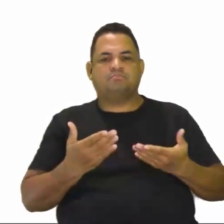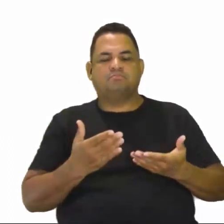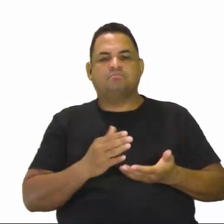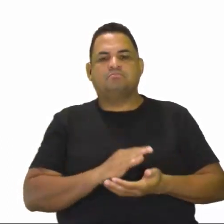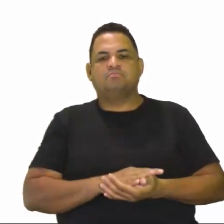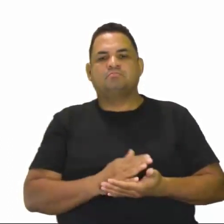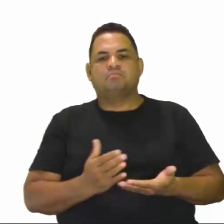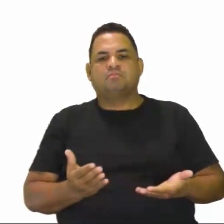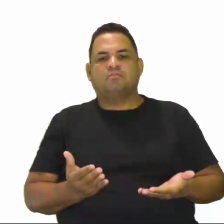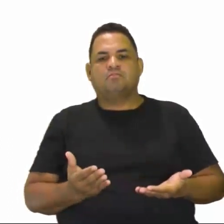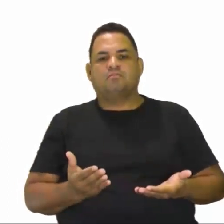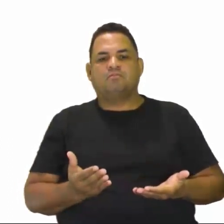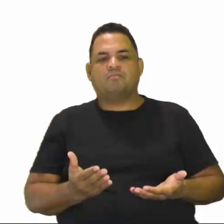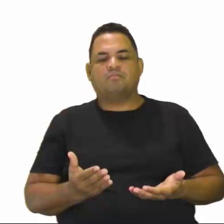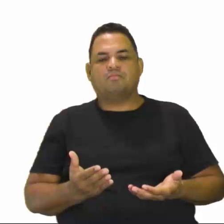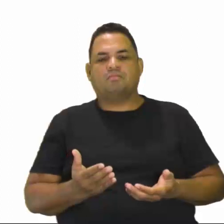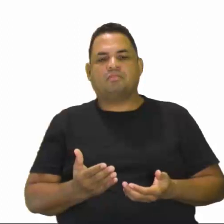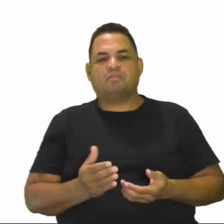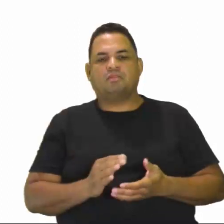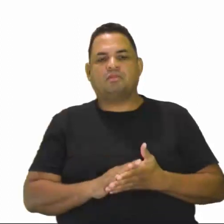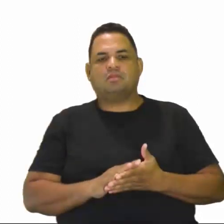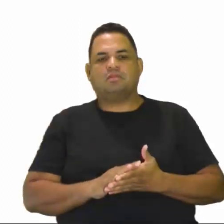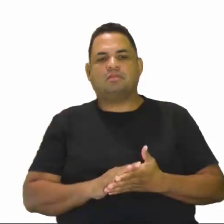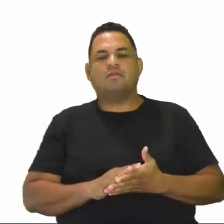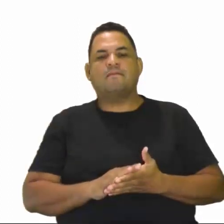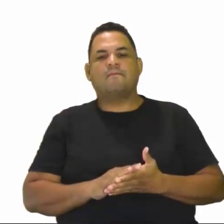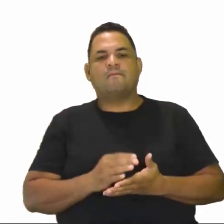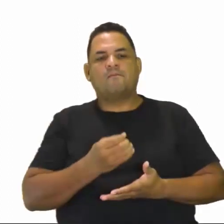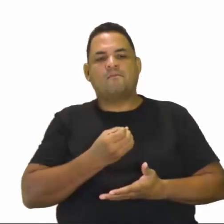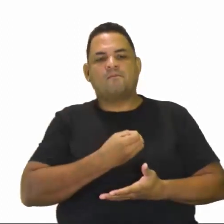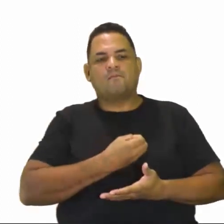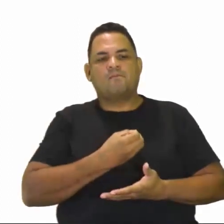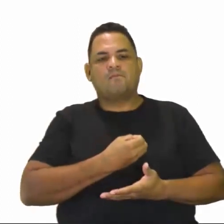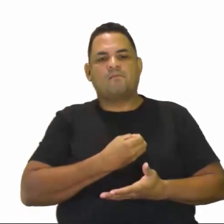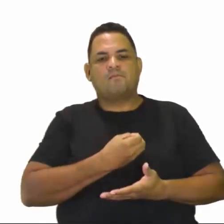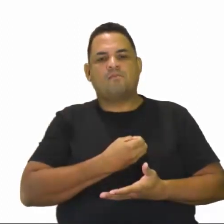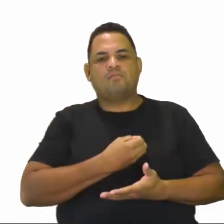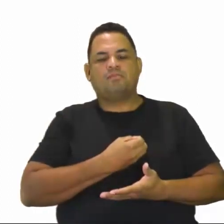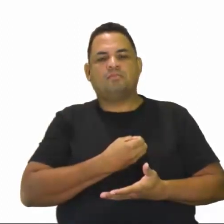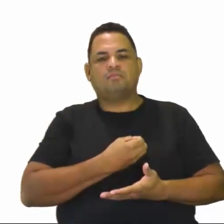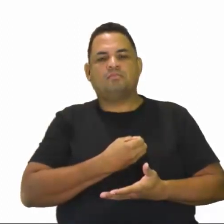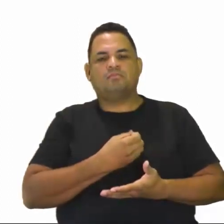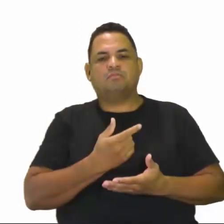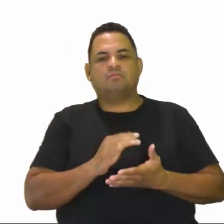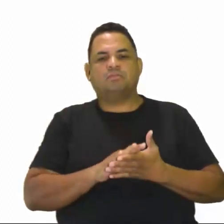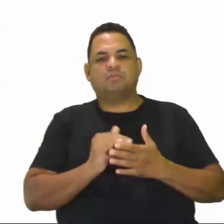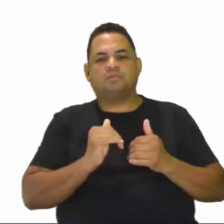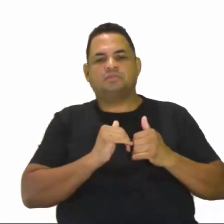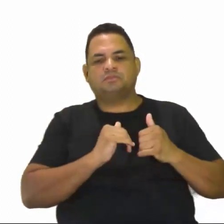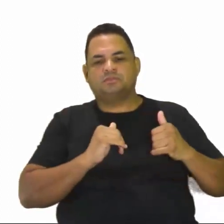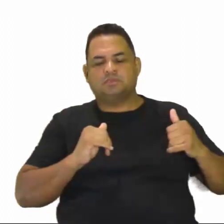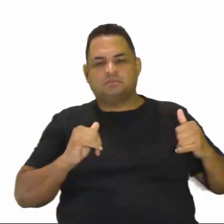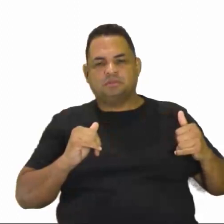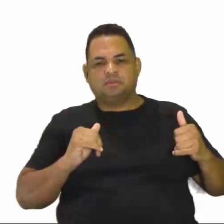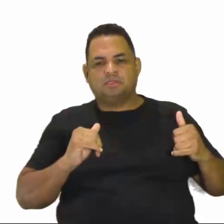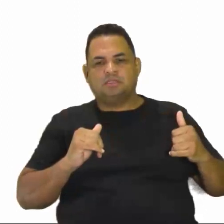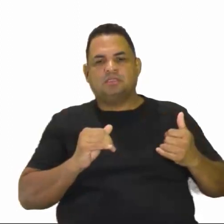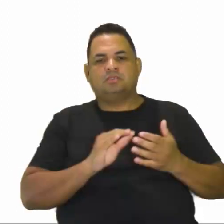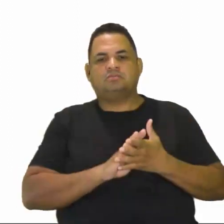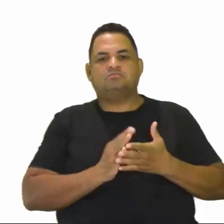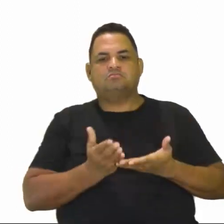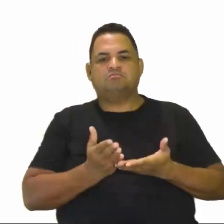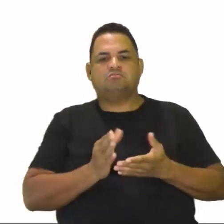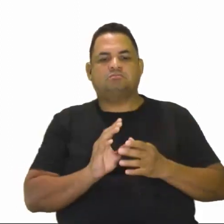te quero. Essa daqui é a minha variável. eu vou isolar os termos, letra